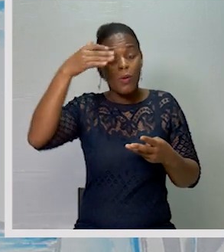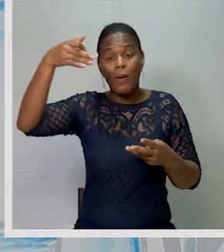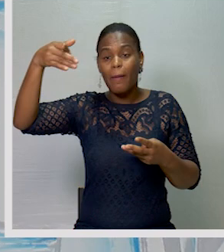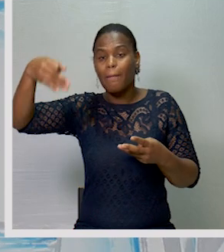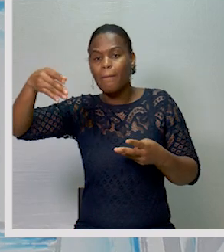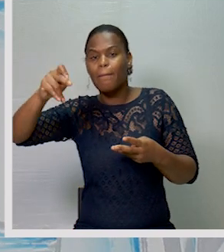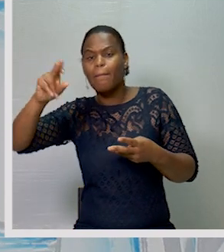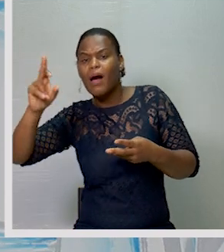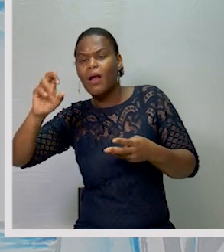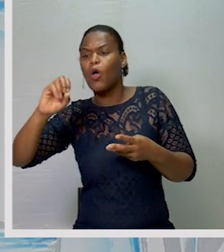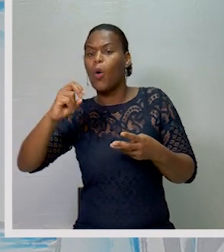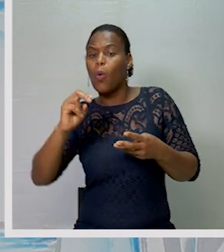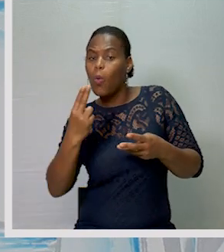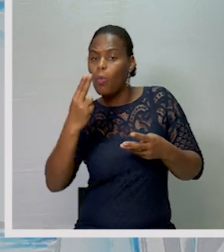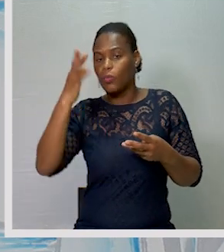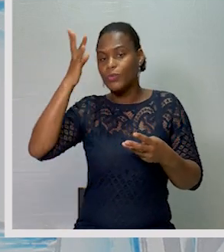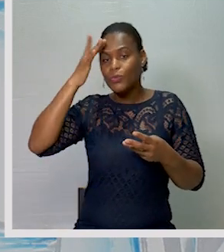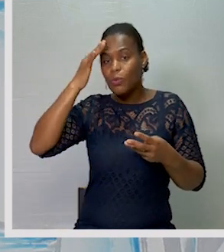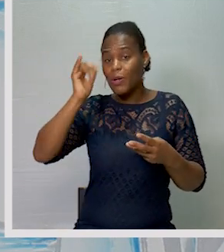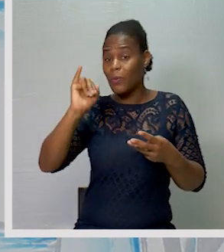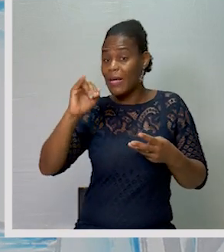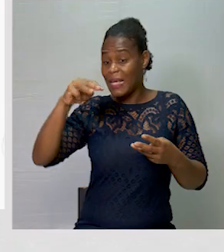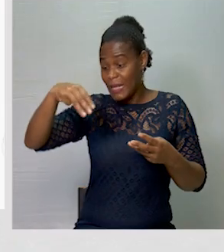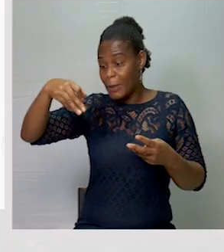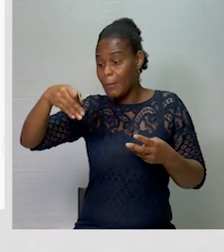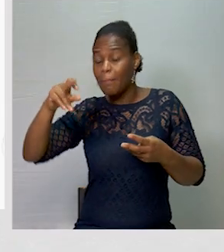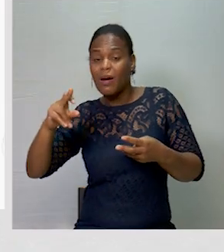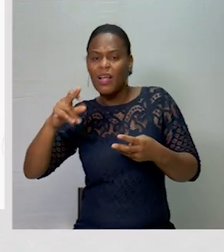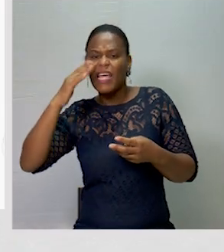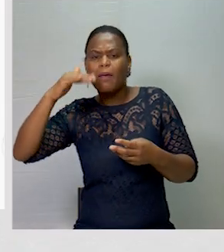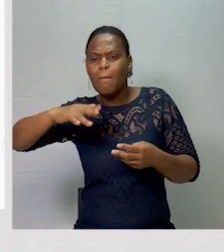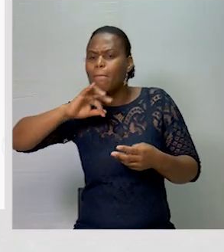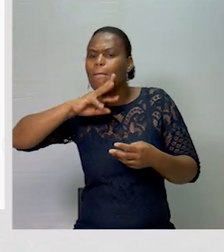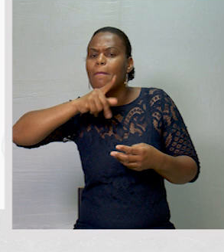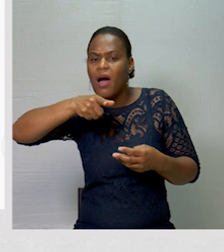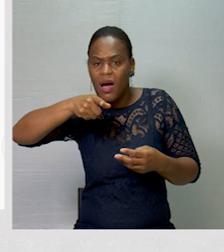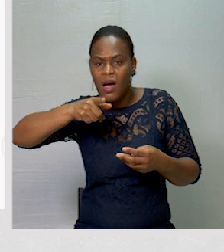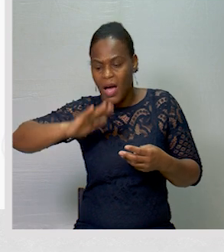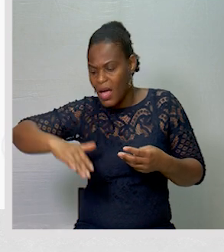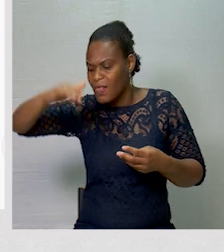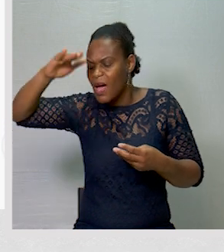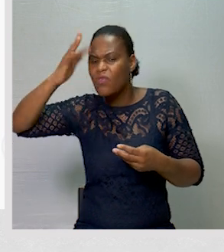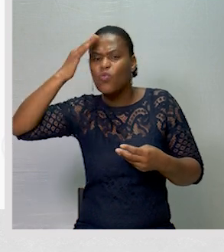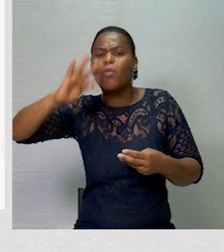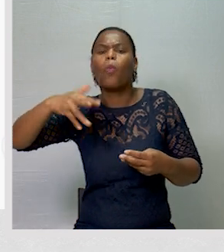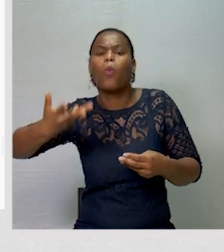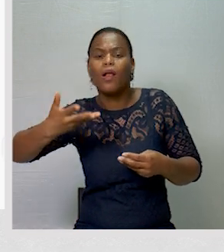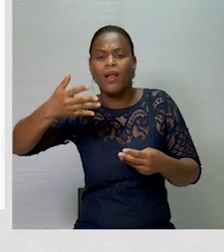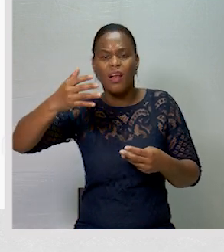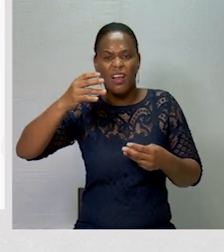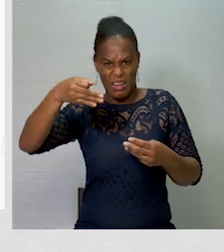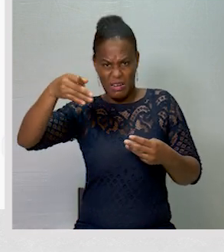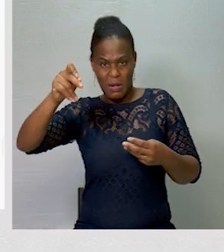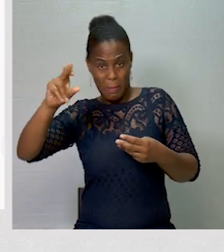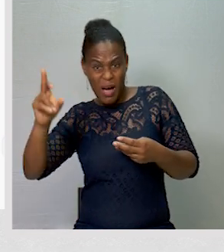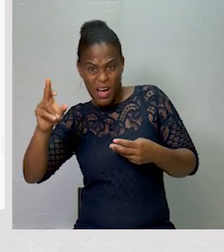Número par ou número ímpar? A idade da mãe. Será que é um número par? Não, porque aqui nós já